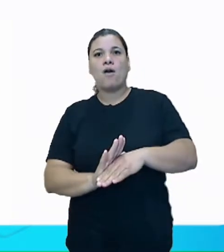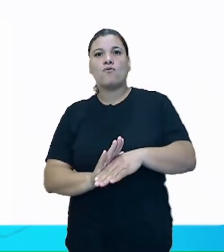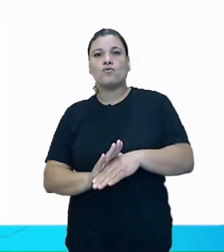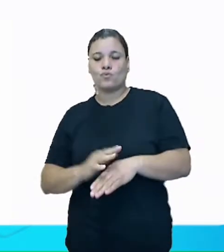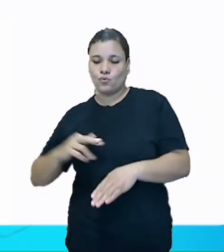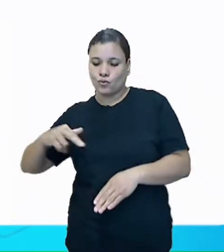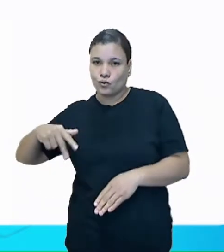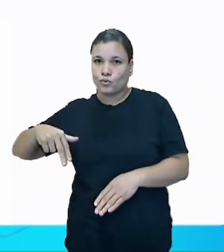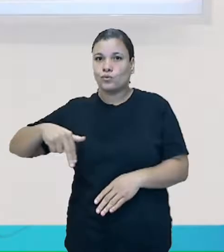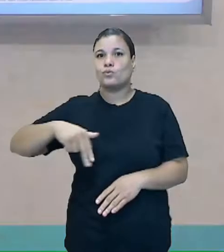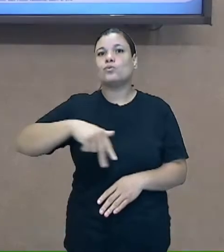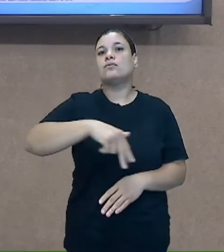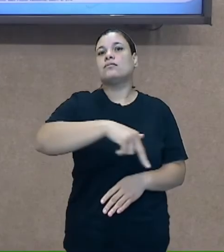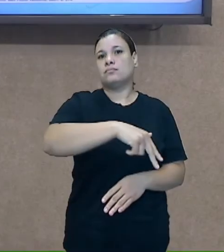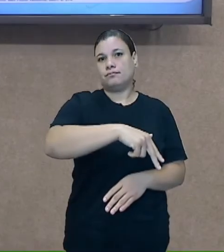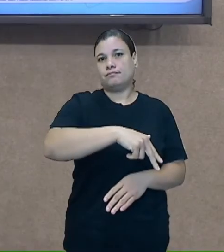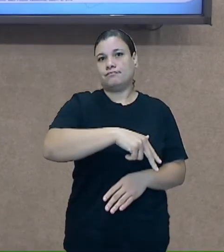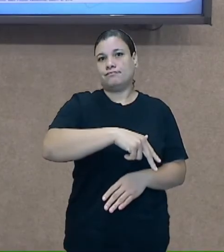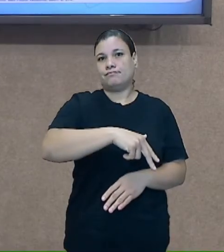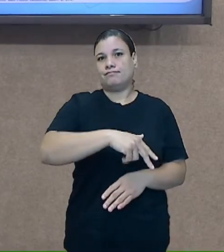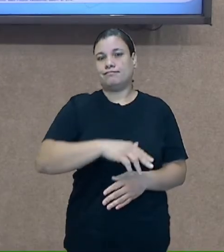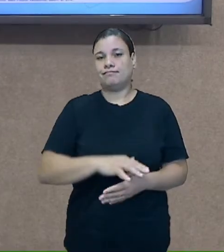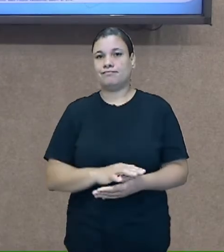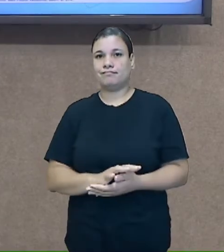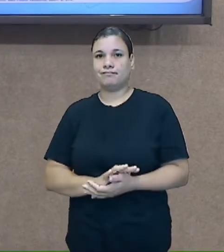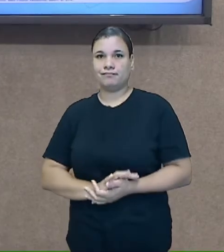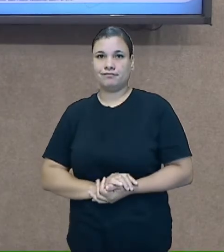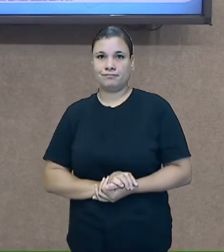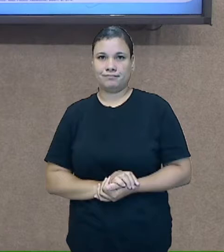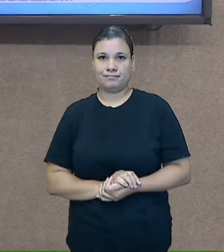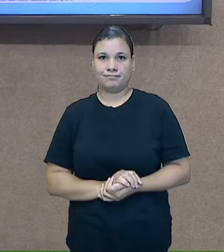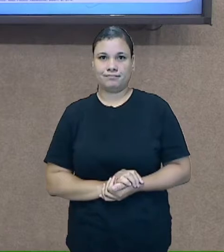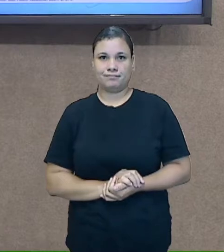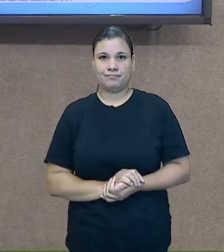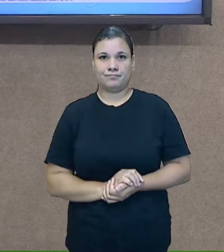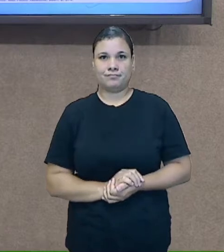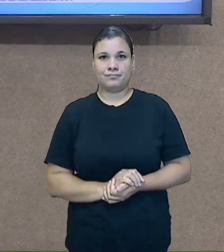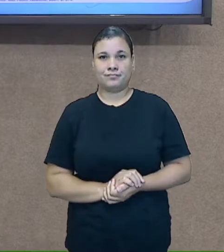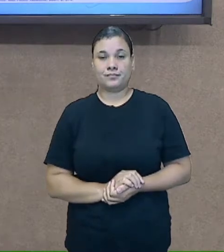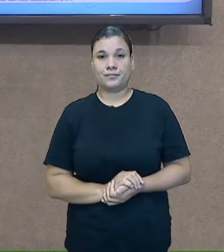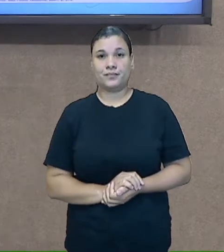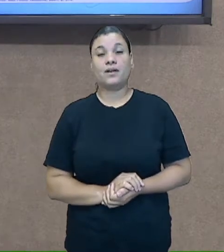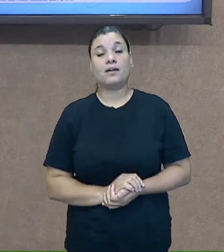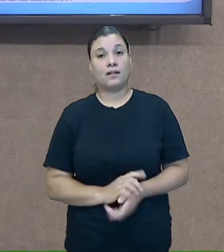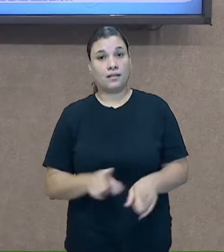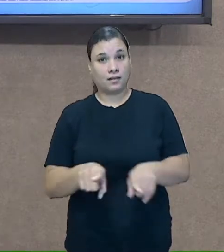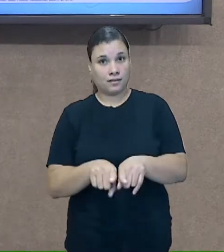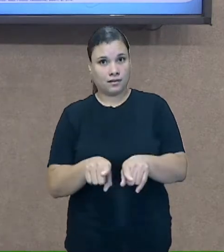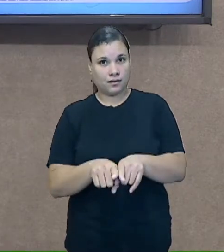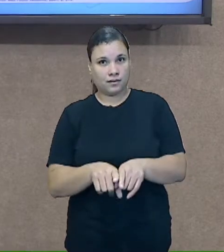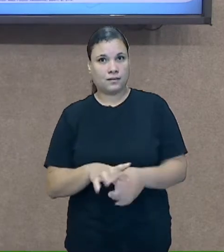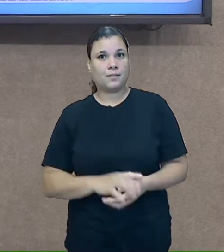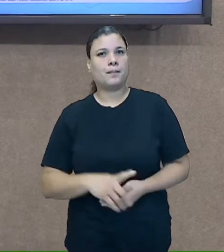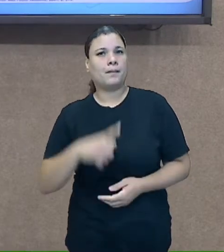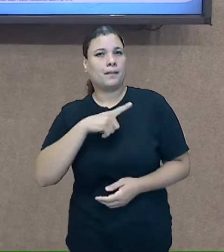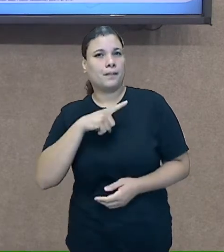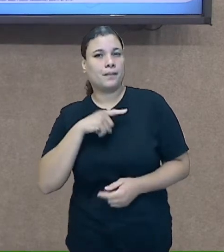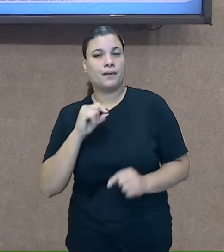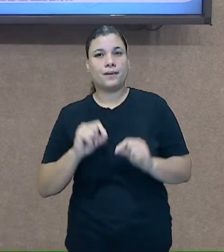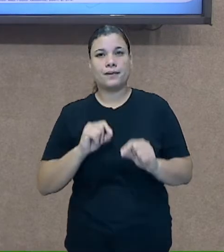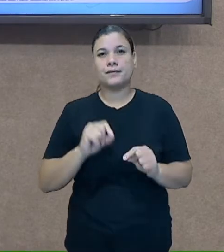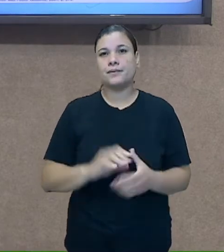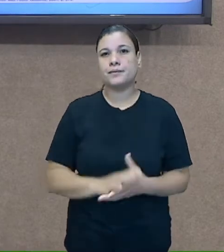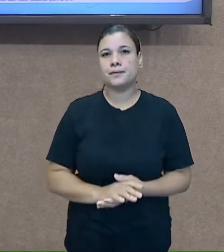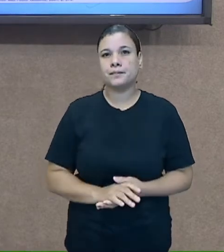destes insetos durante o seu percurso na natureza. Eles ainda também possuem